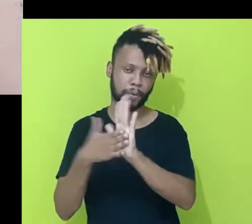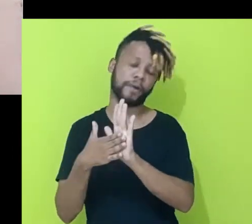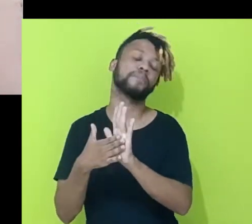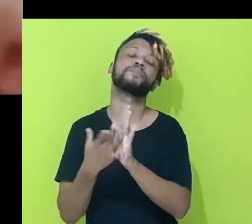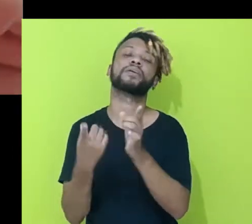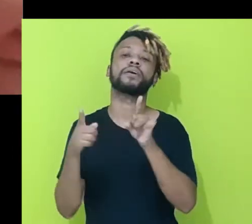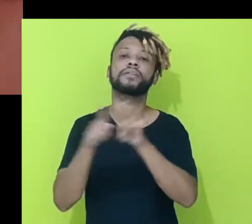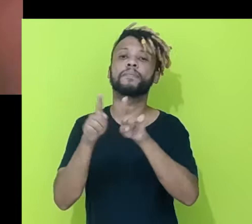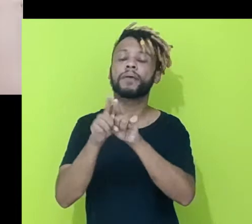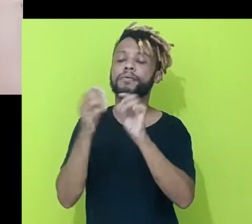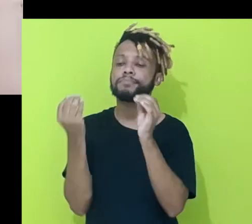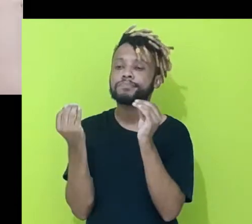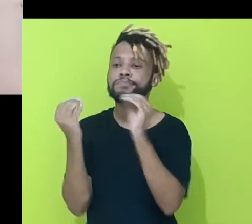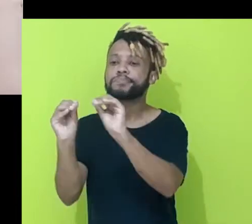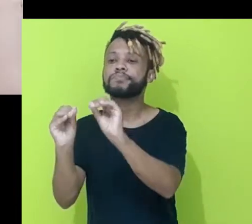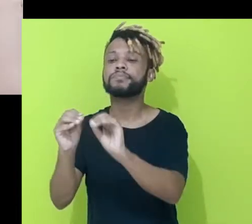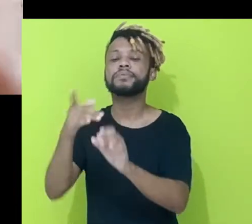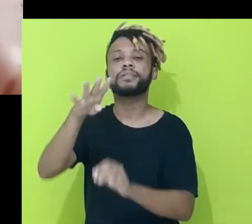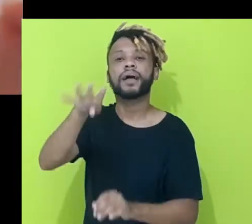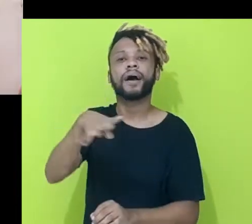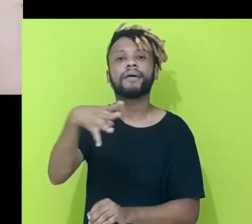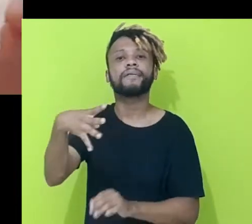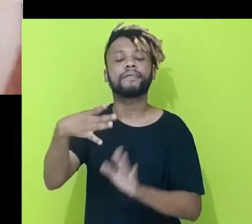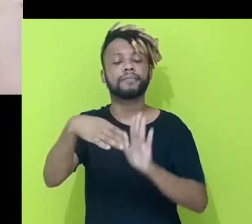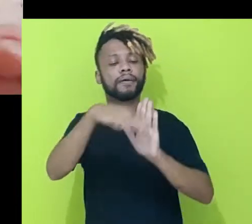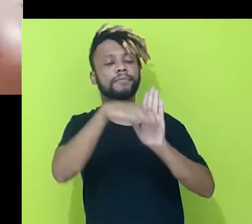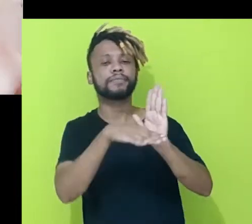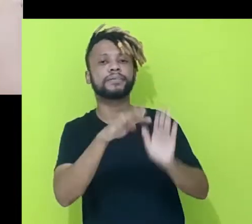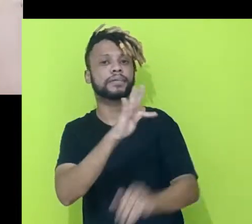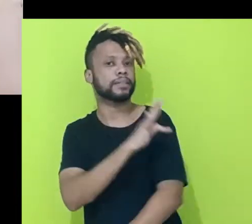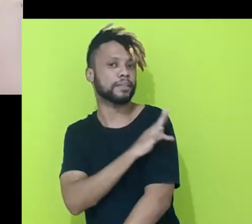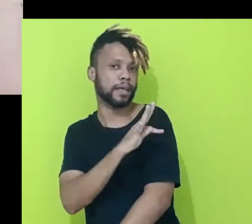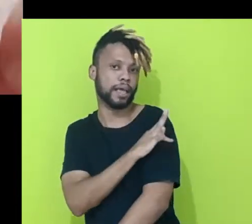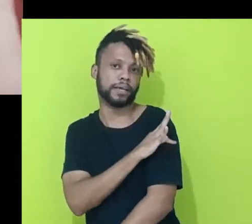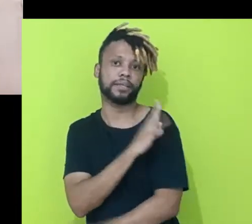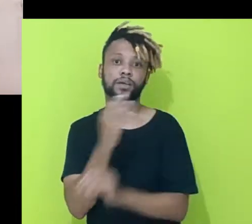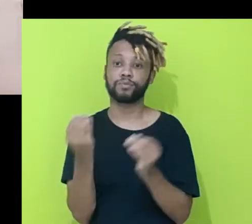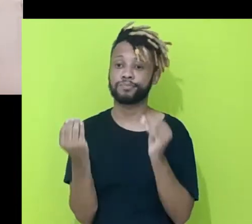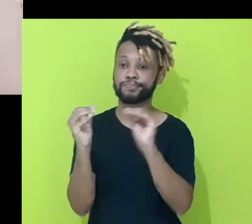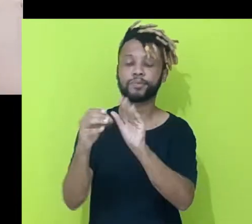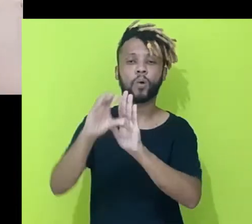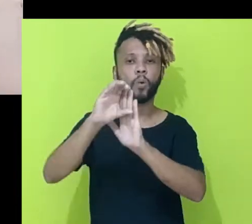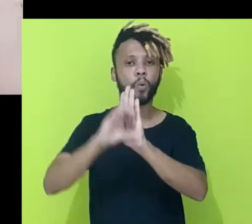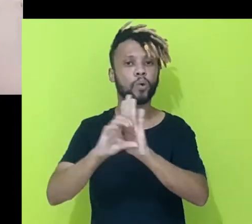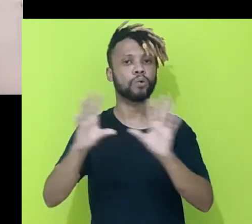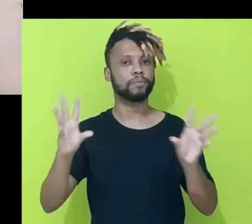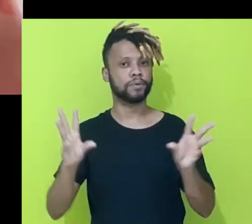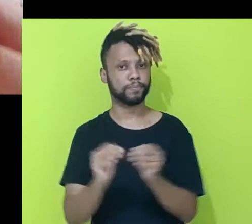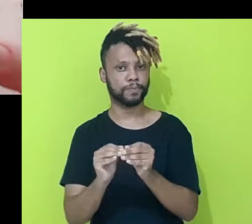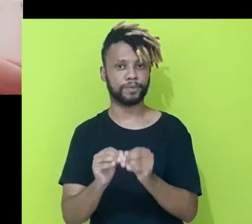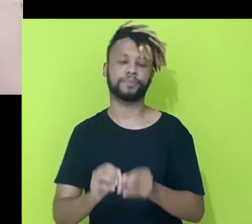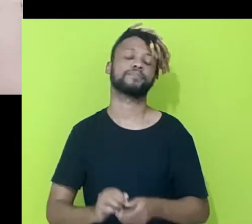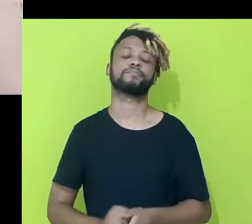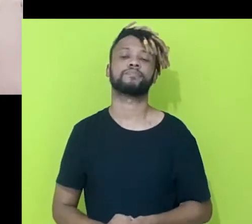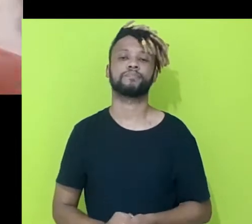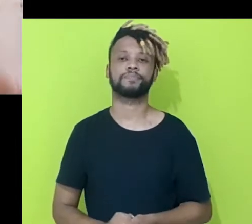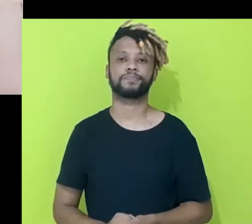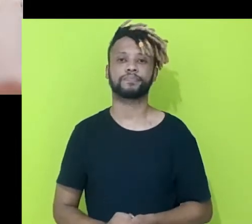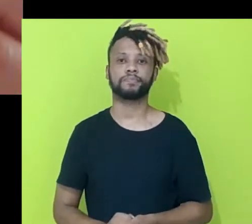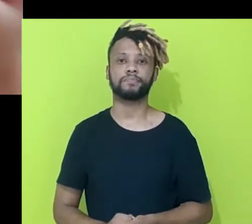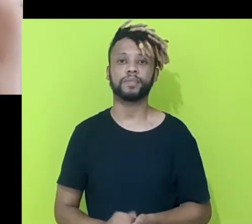proponente e destacar isso também na ficha técnica quando você colocar o seu currículozinho resumido. Informações a